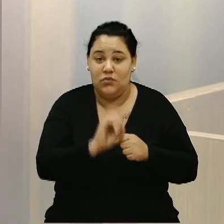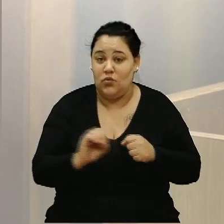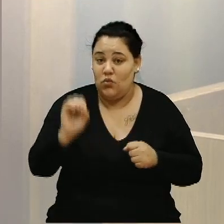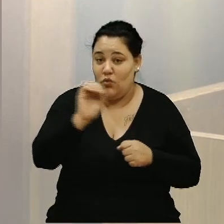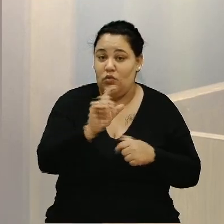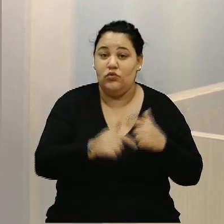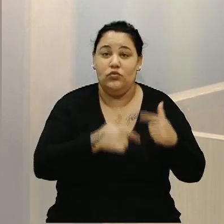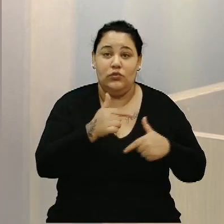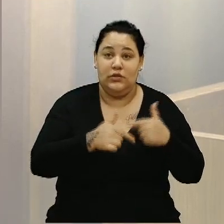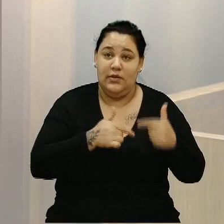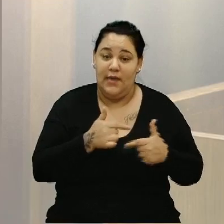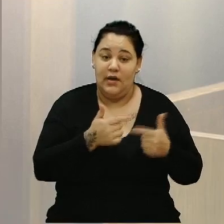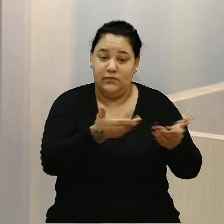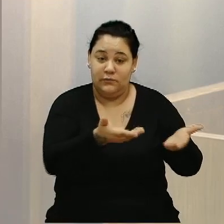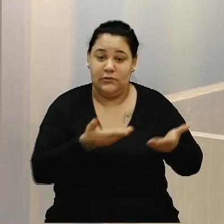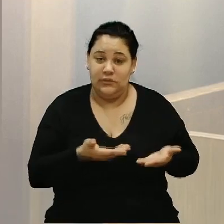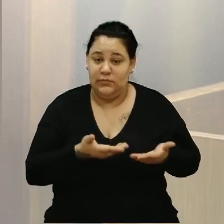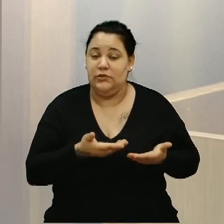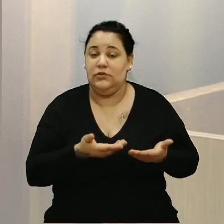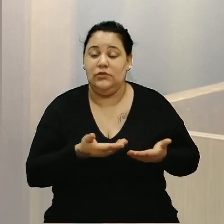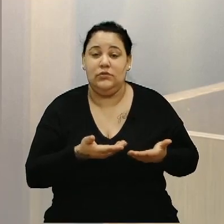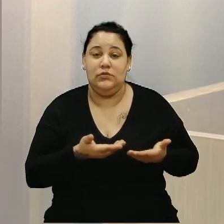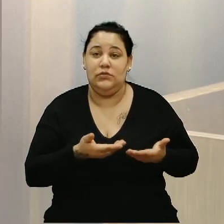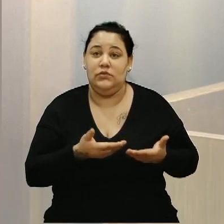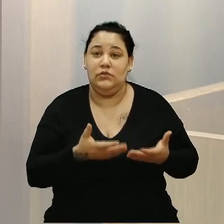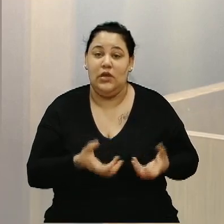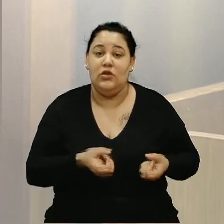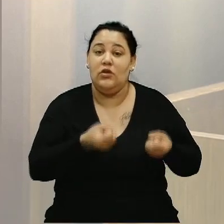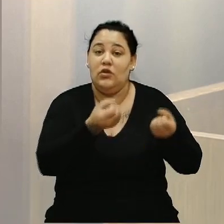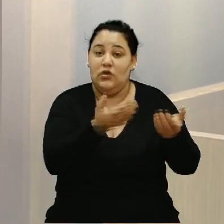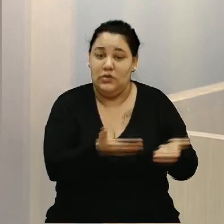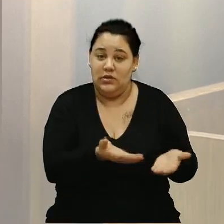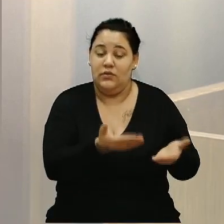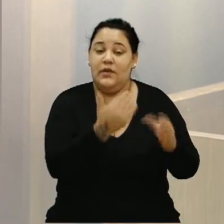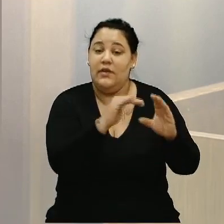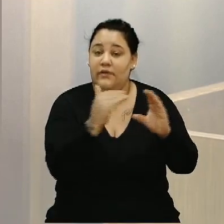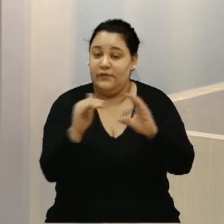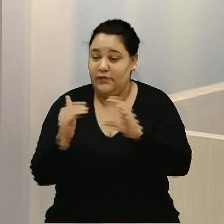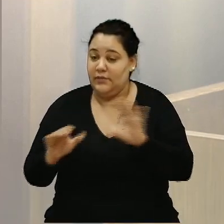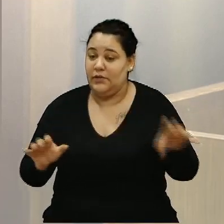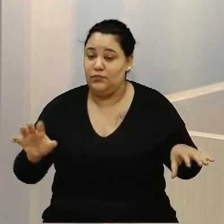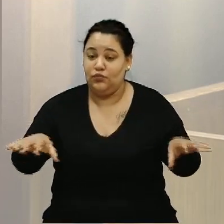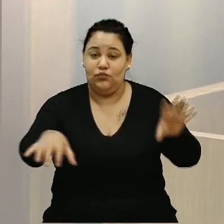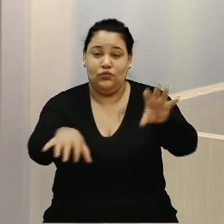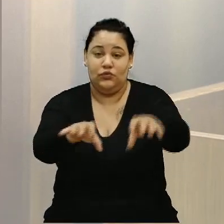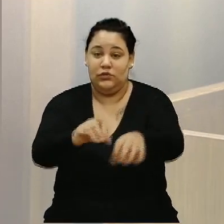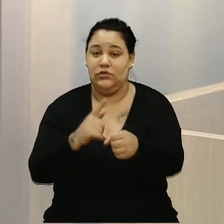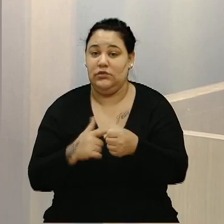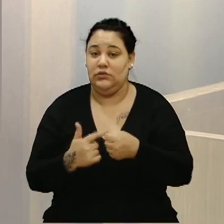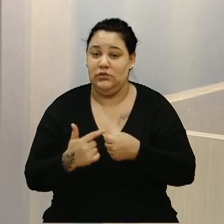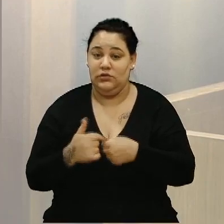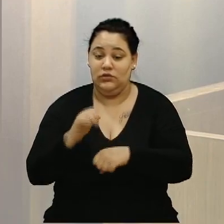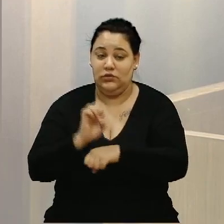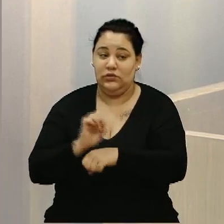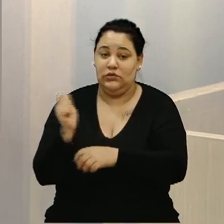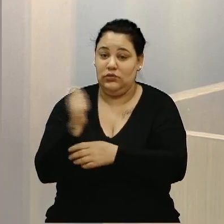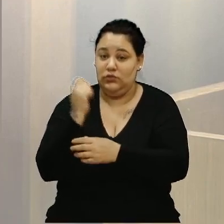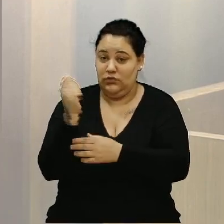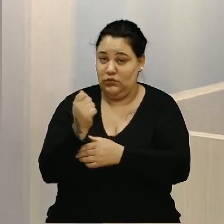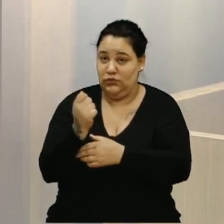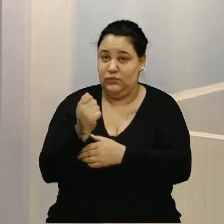trabalho no recebimento dos donativos e encaminhamento para vários lugares da cidade e do estado do Rio Grande do